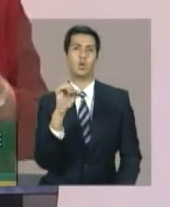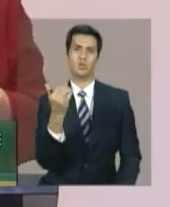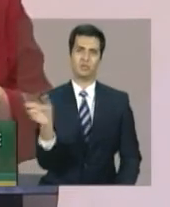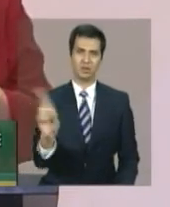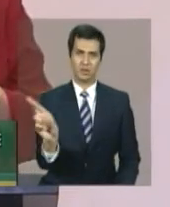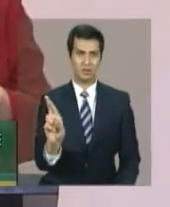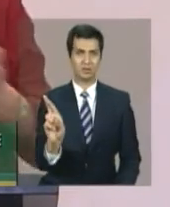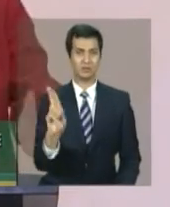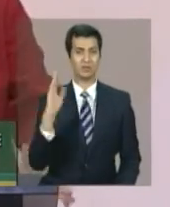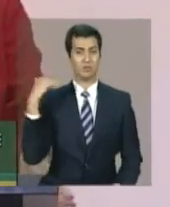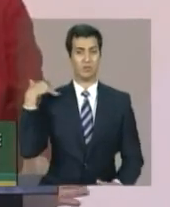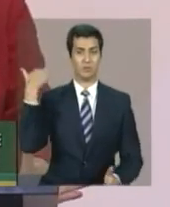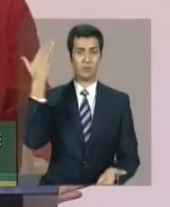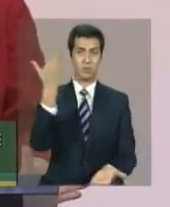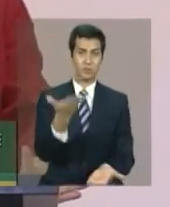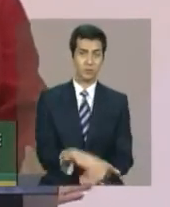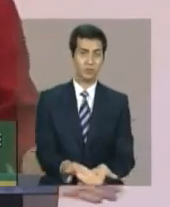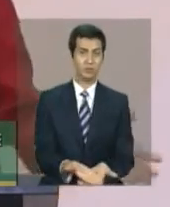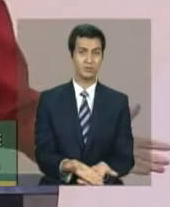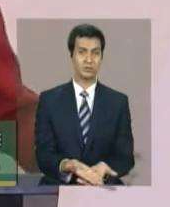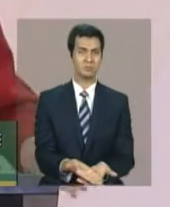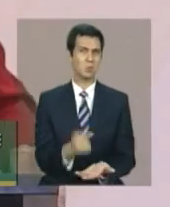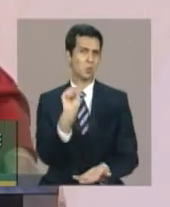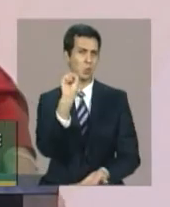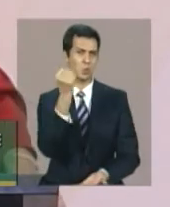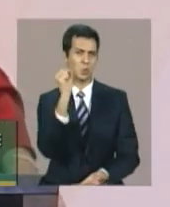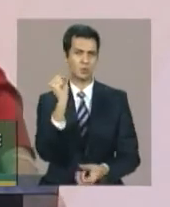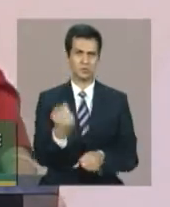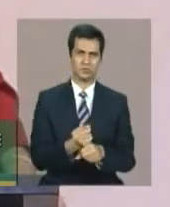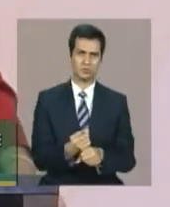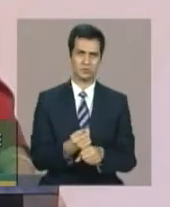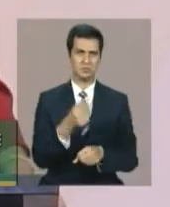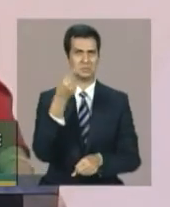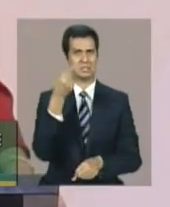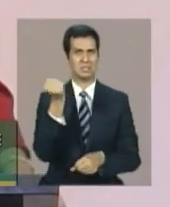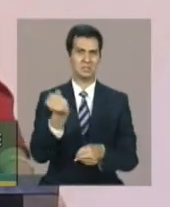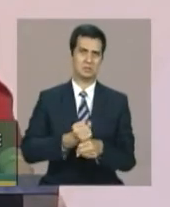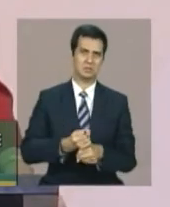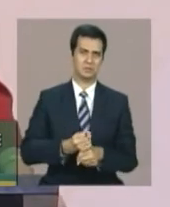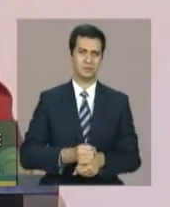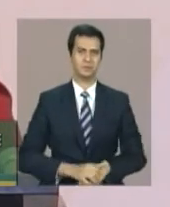daquela época para cá, menos de 8 anos.